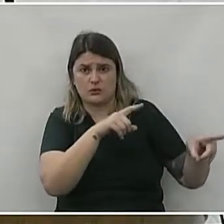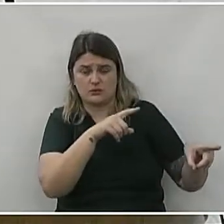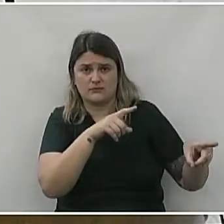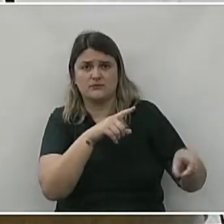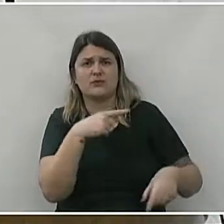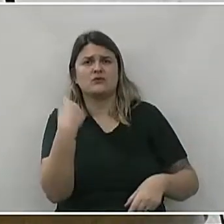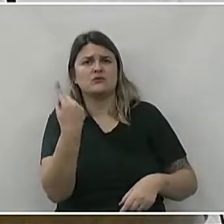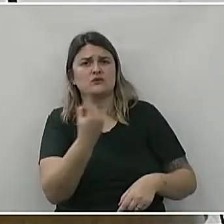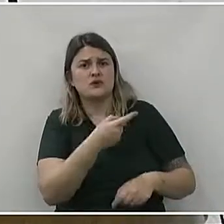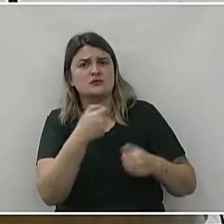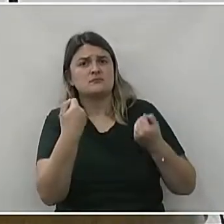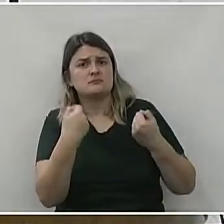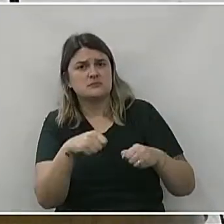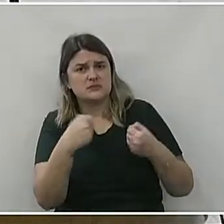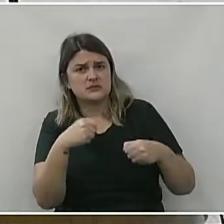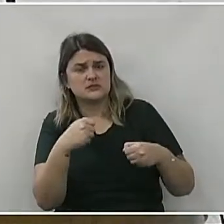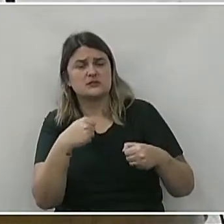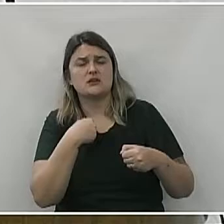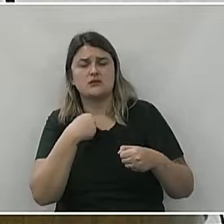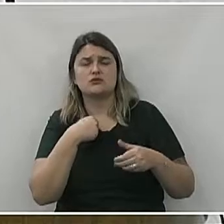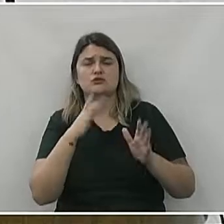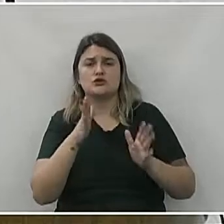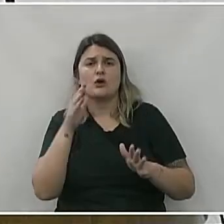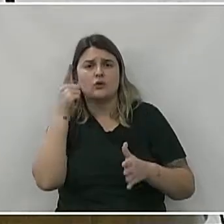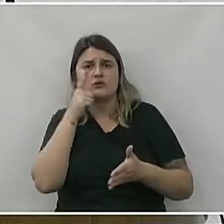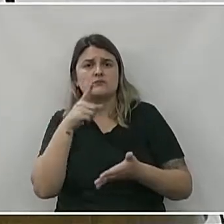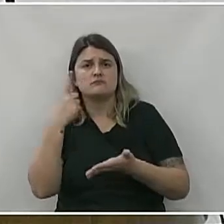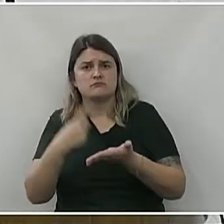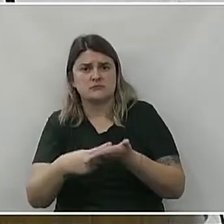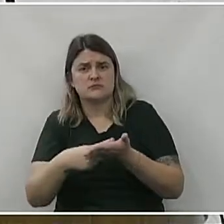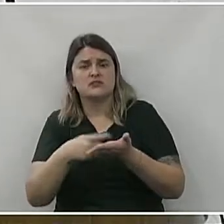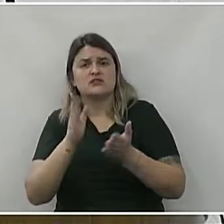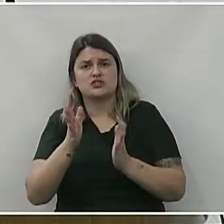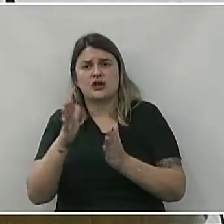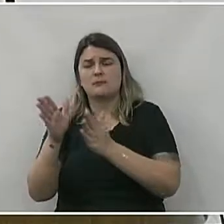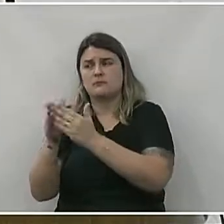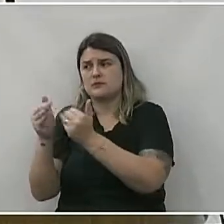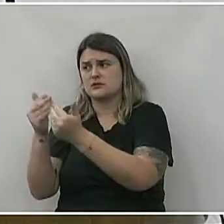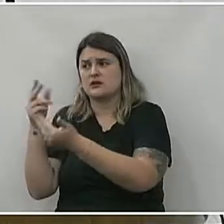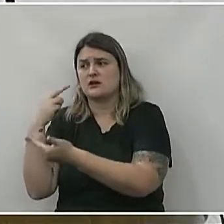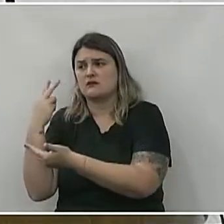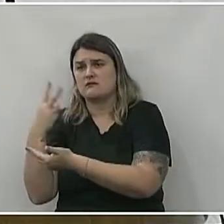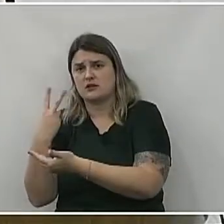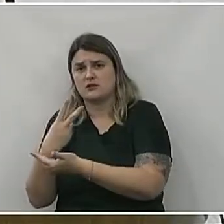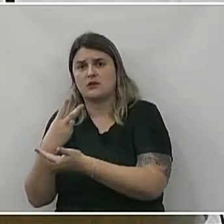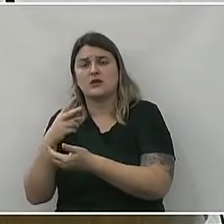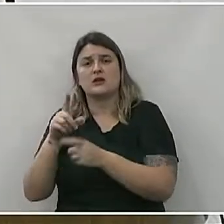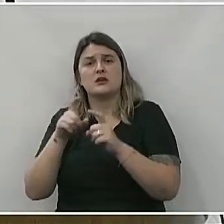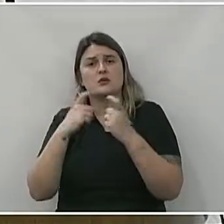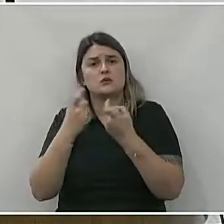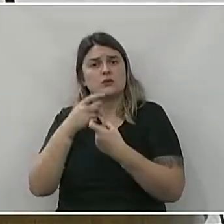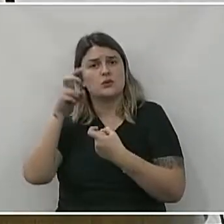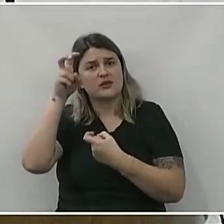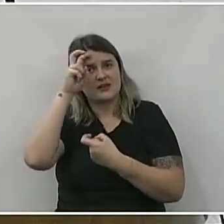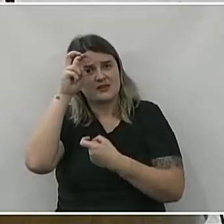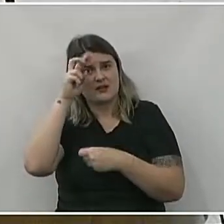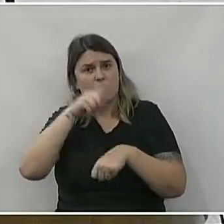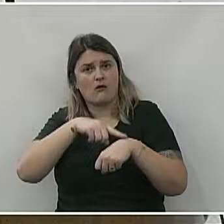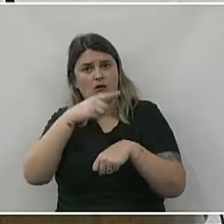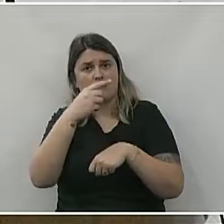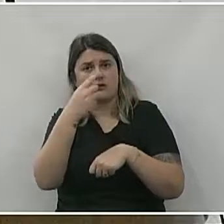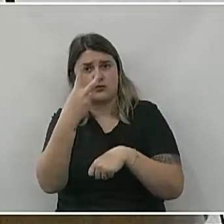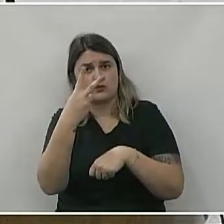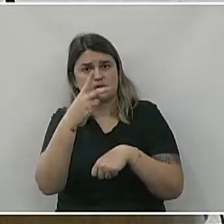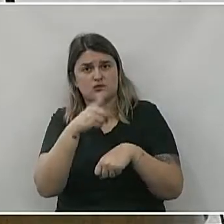gente precisa, já consegui agendar, enviei, inclusive, para alguns vereadores aqui, uma reunião na quinta-feira, às 14 horas, com